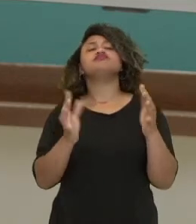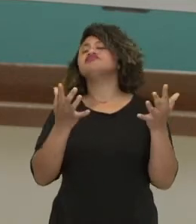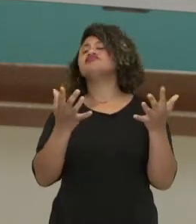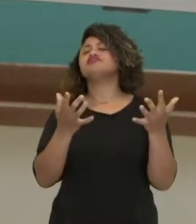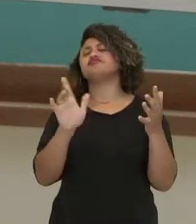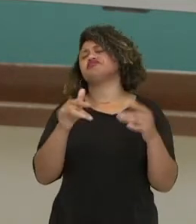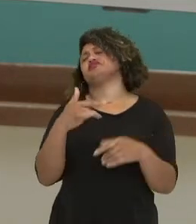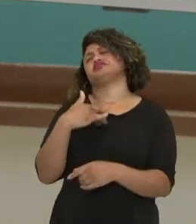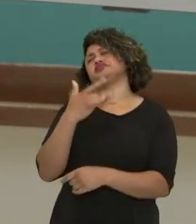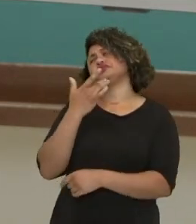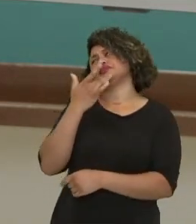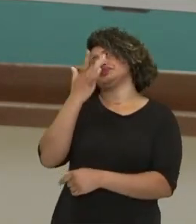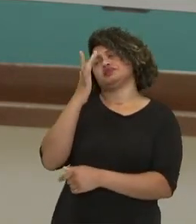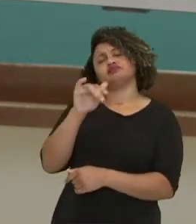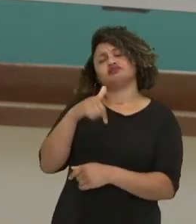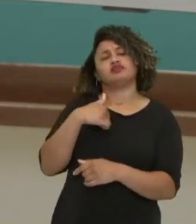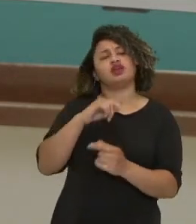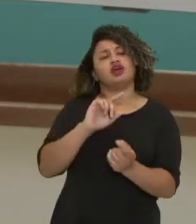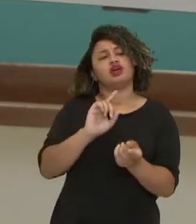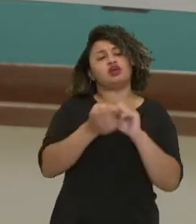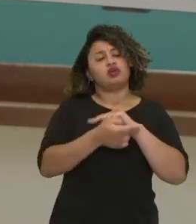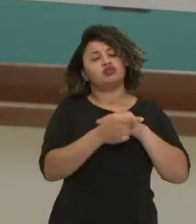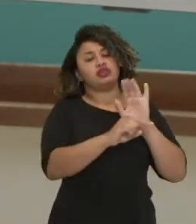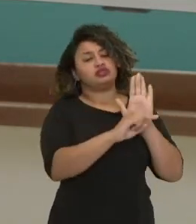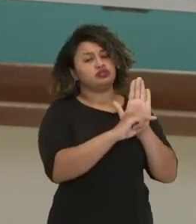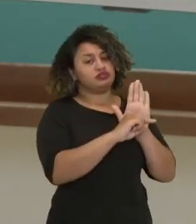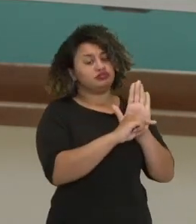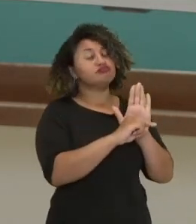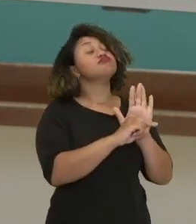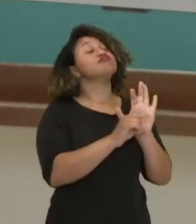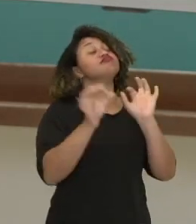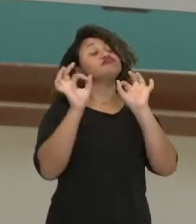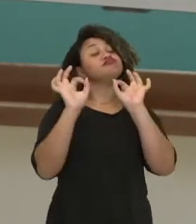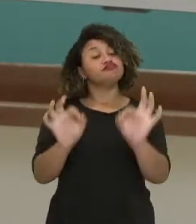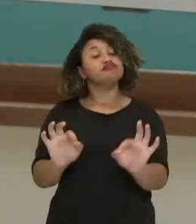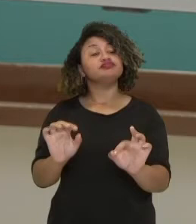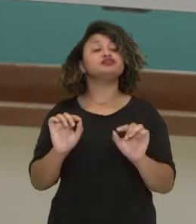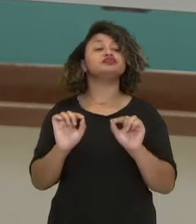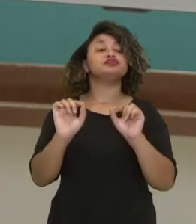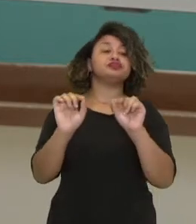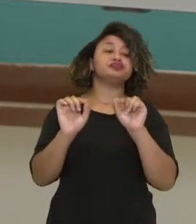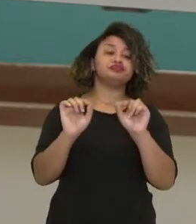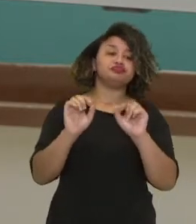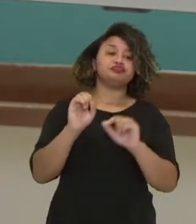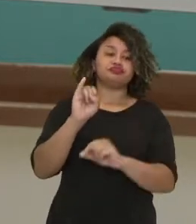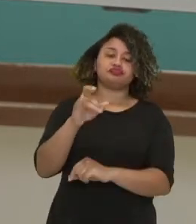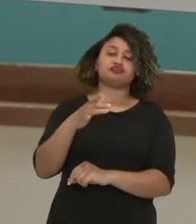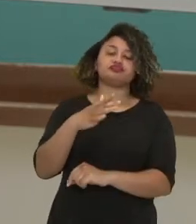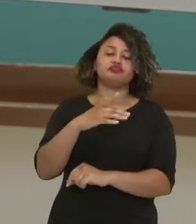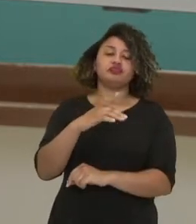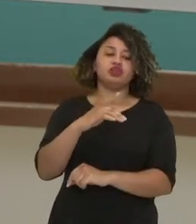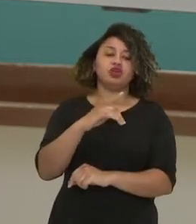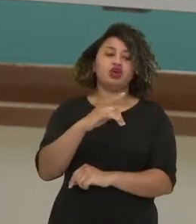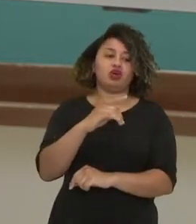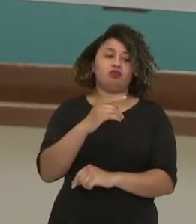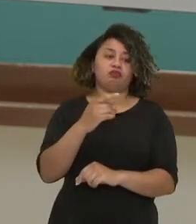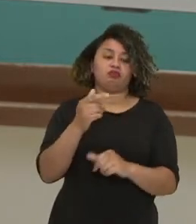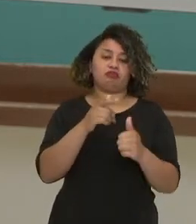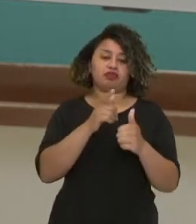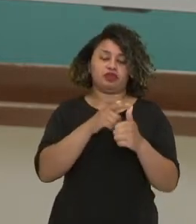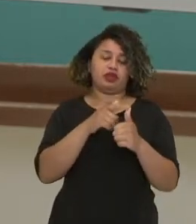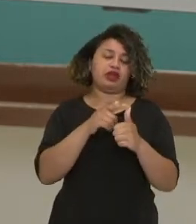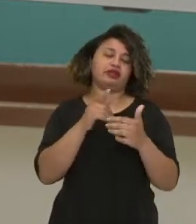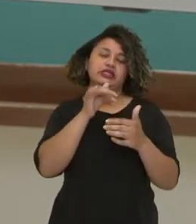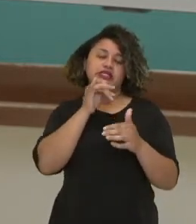fácil, muito provavelmente o inverso do negativo, exatamente. Se o meu primeiro termo,